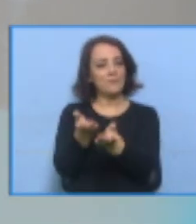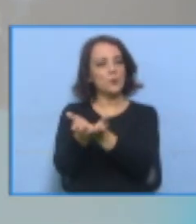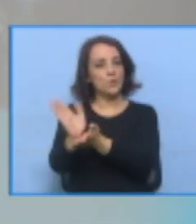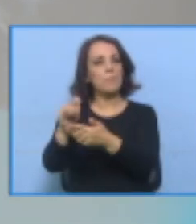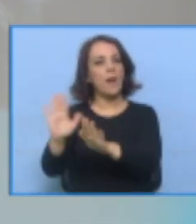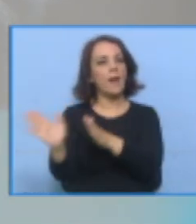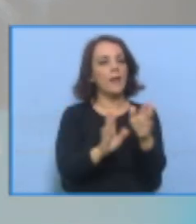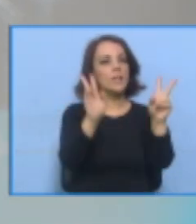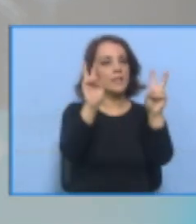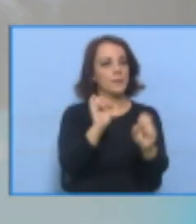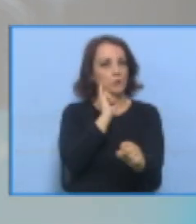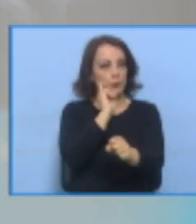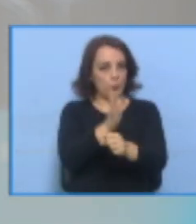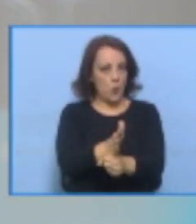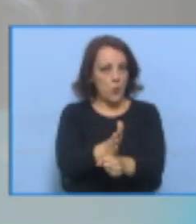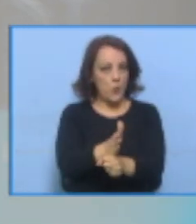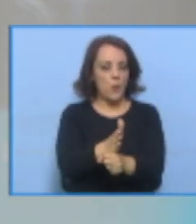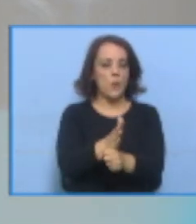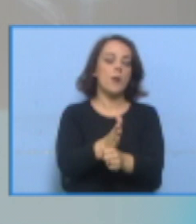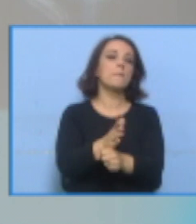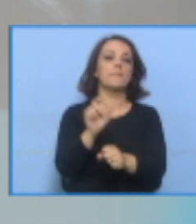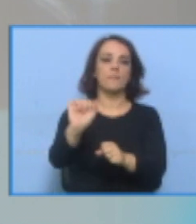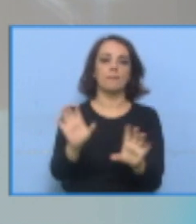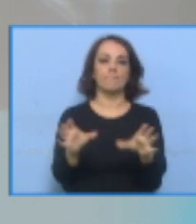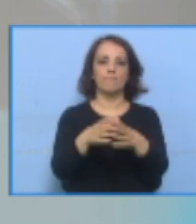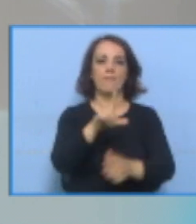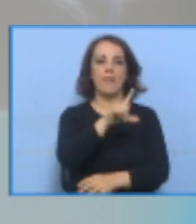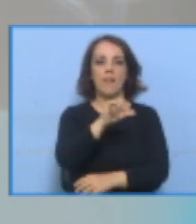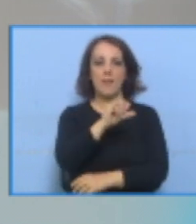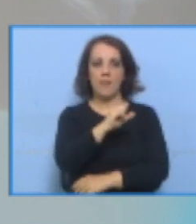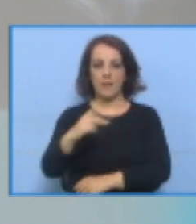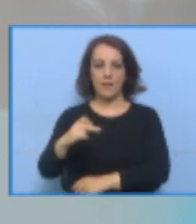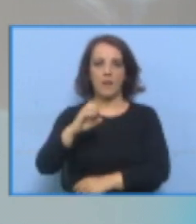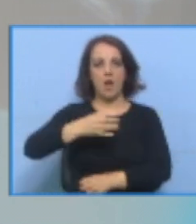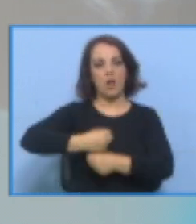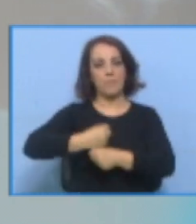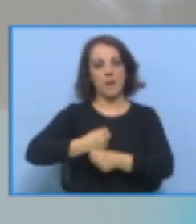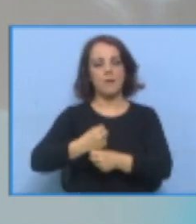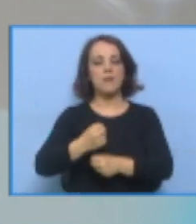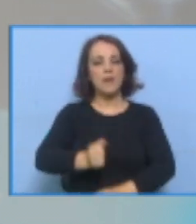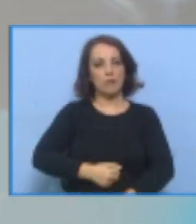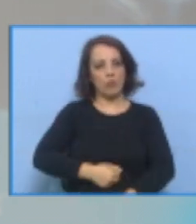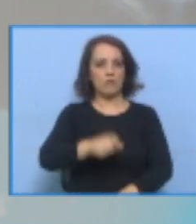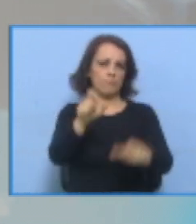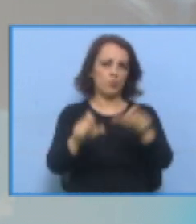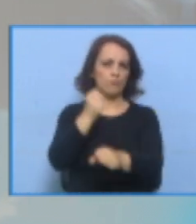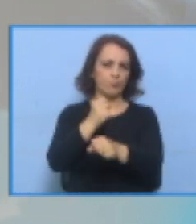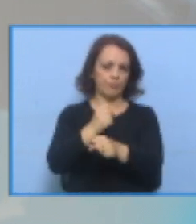também irmos a outros pontos aqui que a Liga Operária Católica, o Movimento de Trabalhadores Cristãos, propõe para este